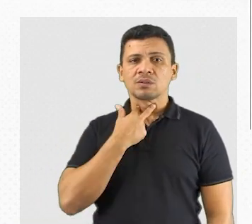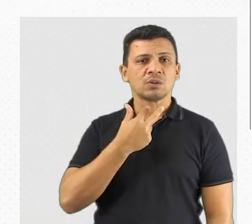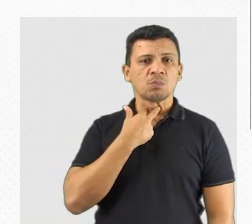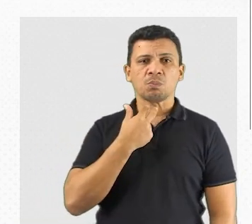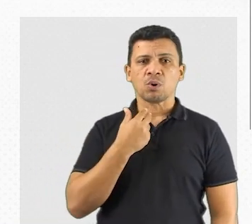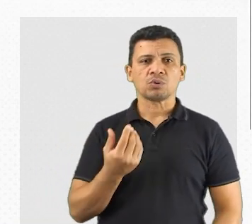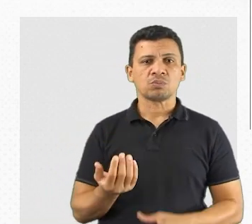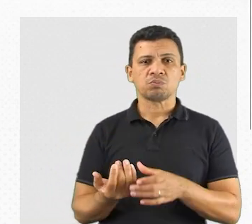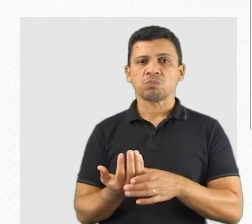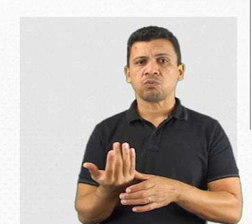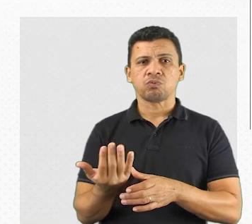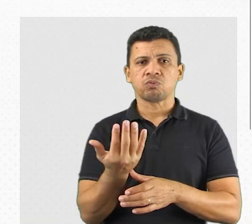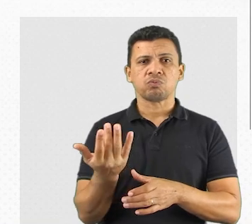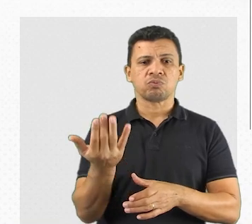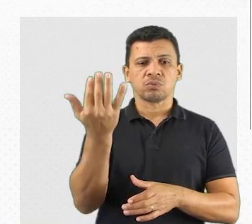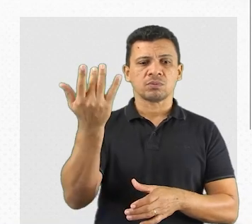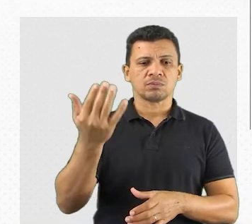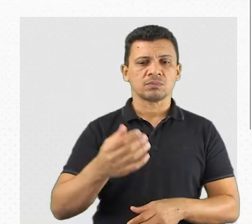de um